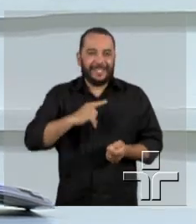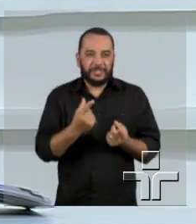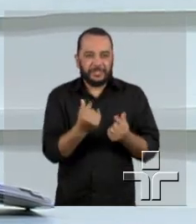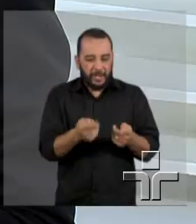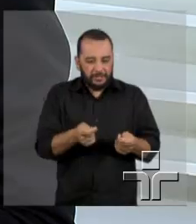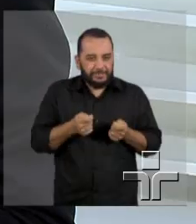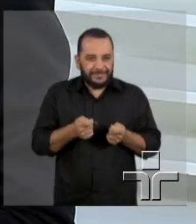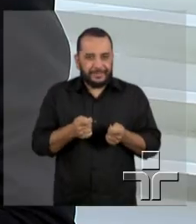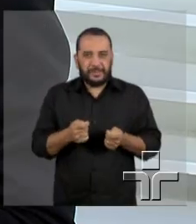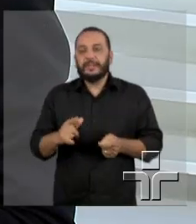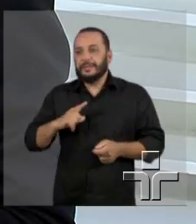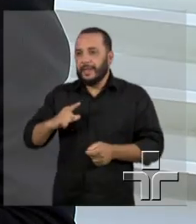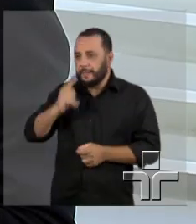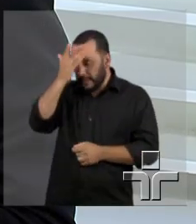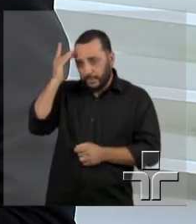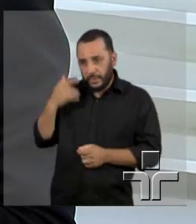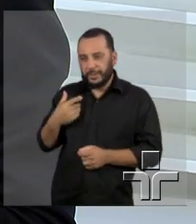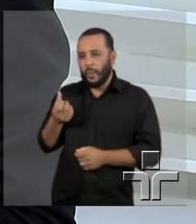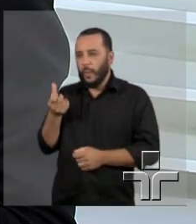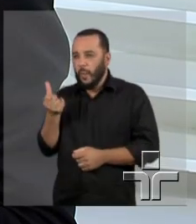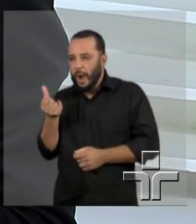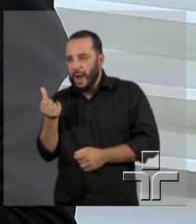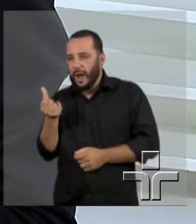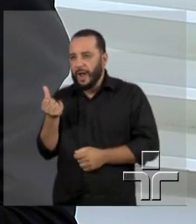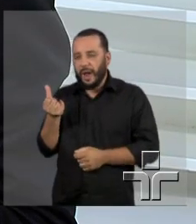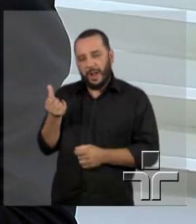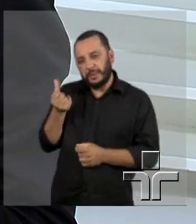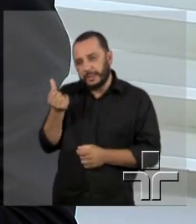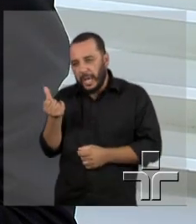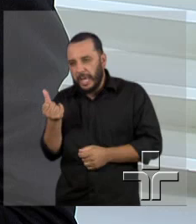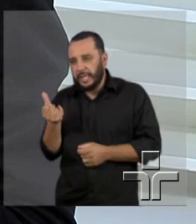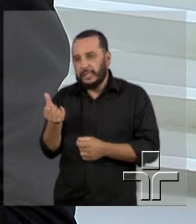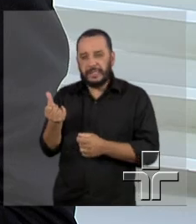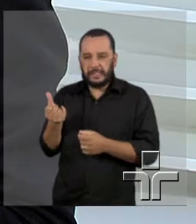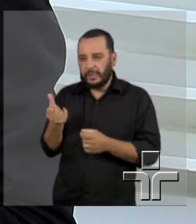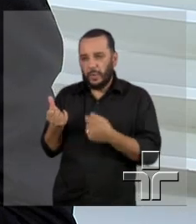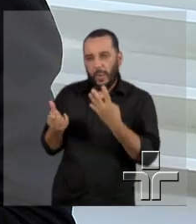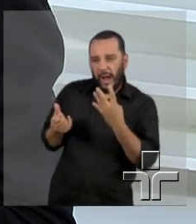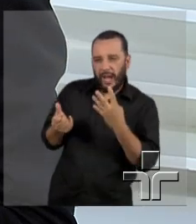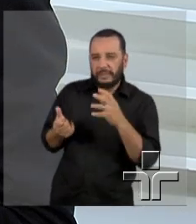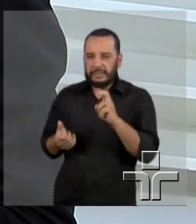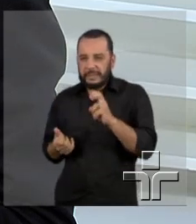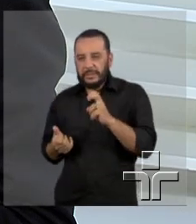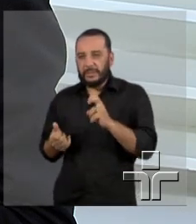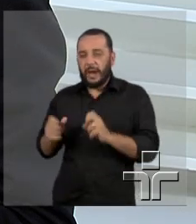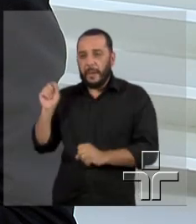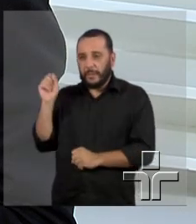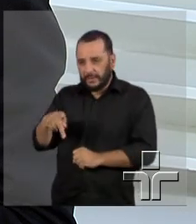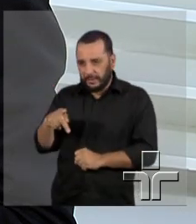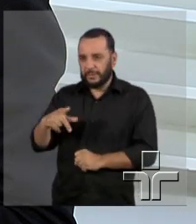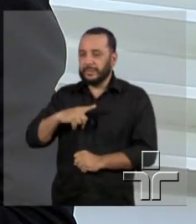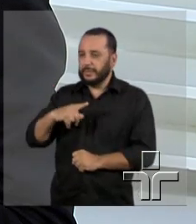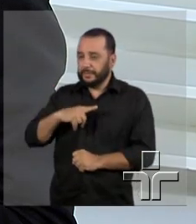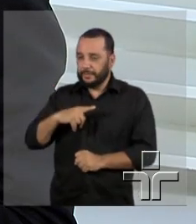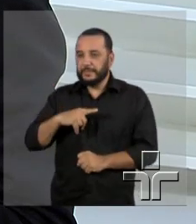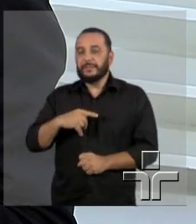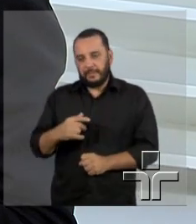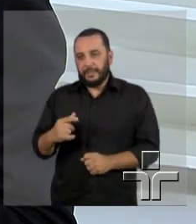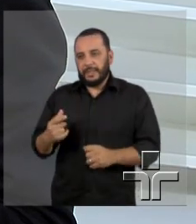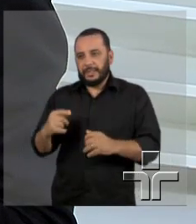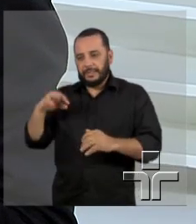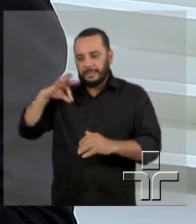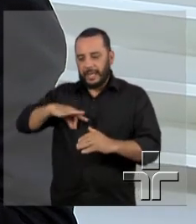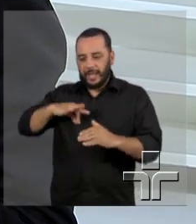fantástica. Com 4, 5, 6 aposentadorias, né? Recebendo muito além do teto. Eu me lembro quando eu trabalhava no Supremo, eu